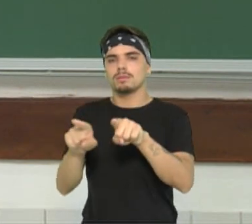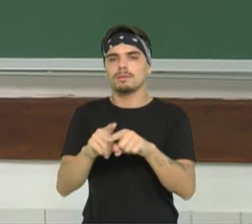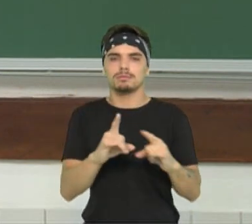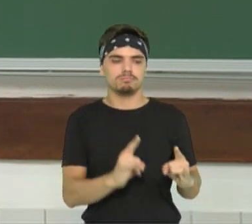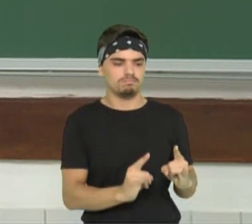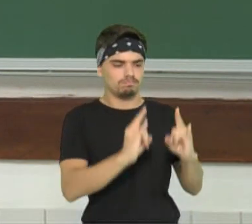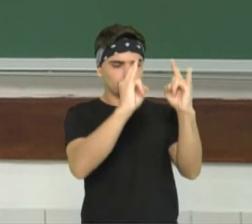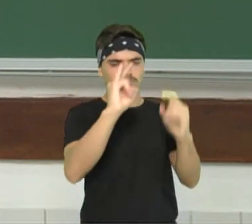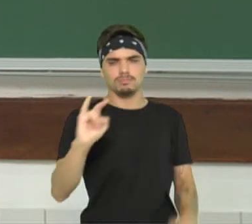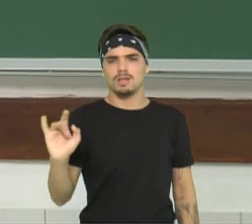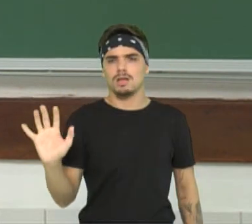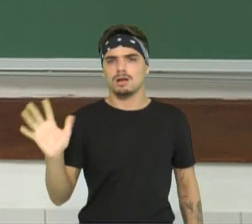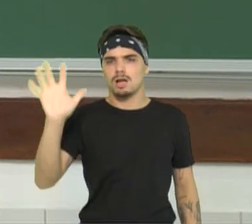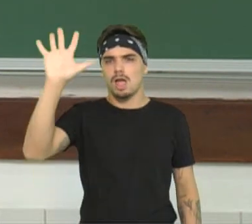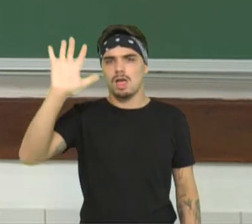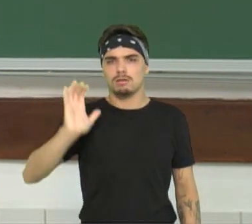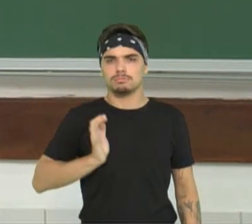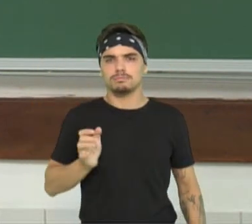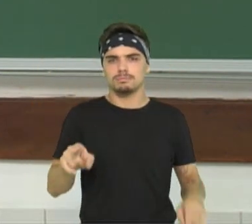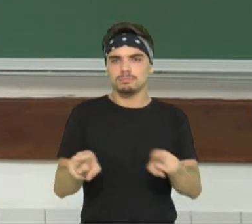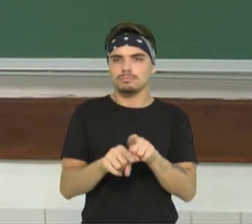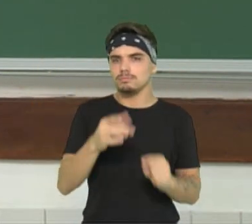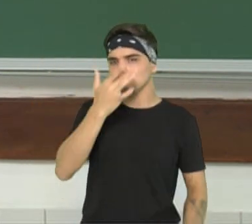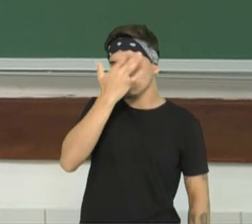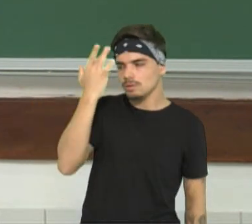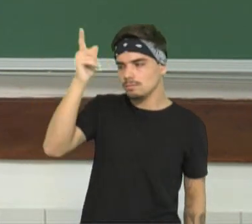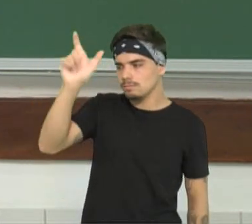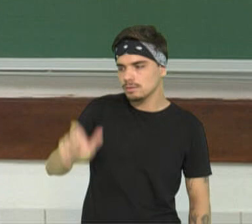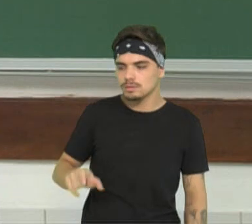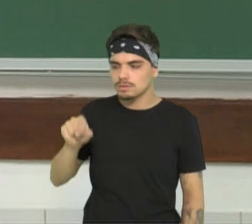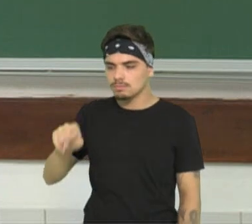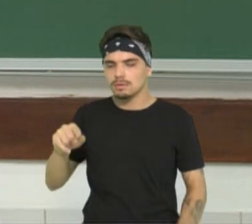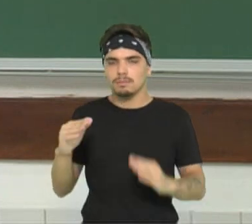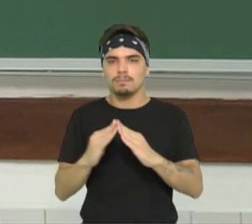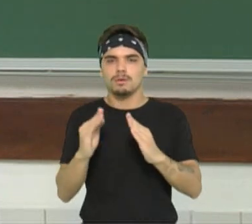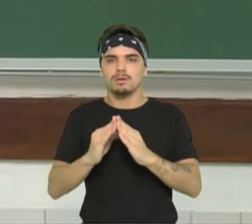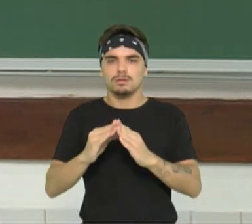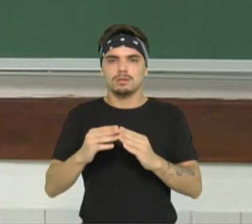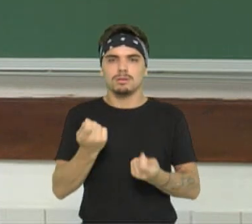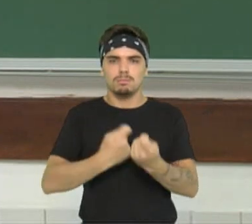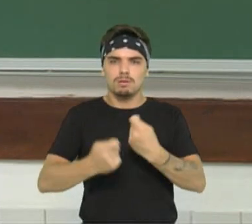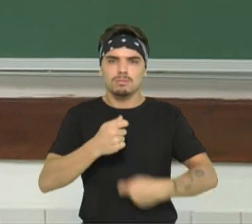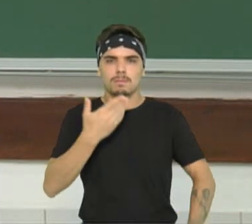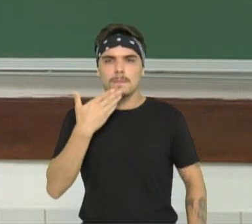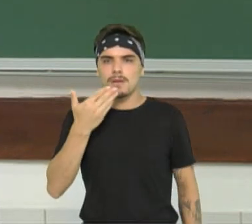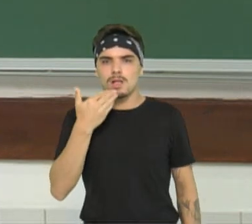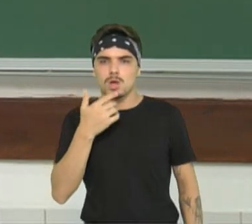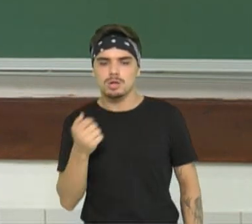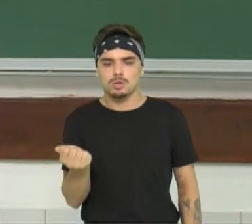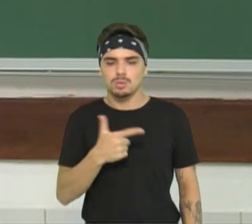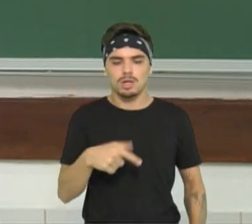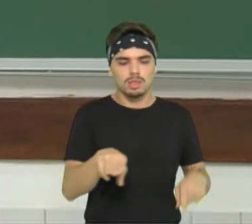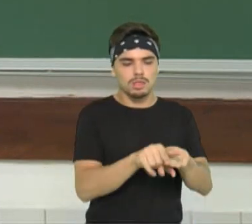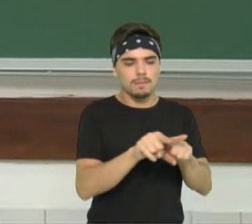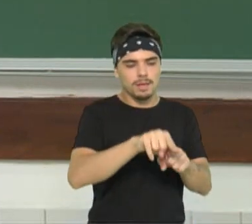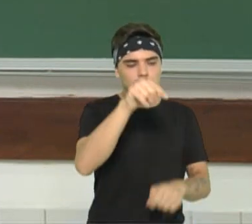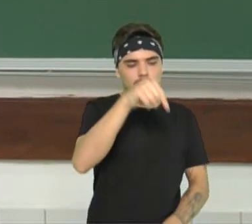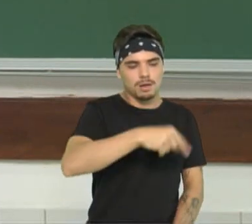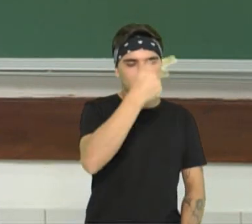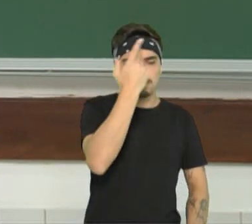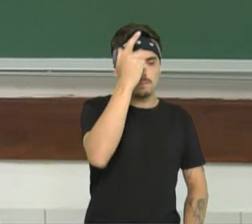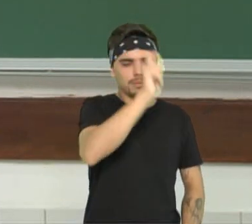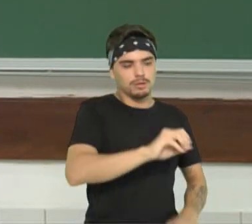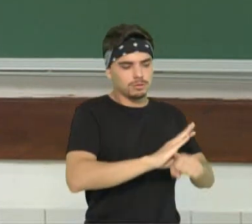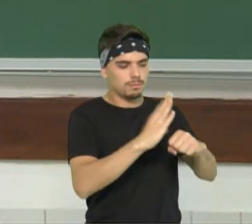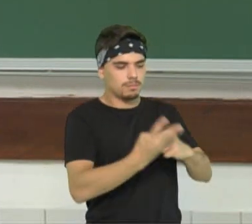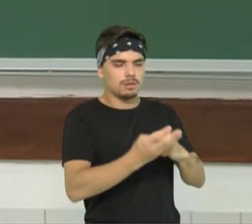imóveis mais caros, com pessoas que habitam ali numa condição econômica melhor, bem como nós teremos aqueles